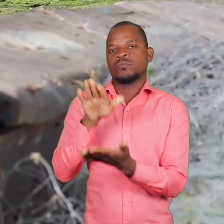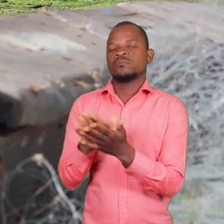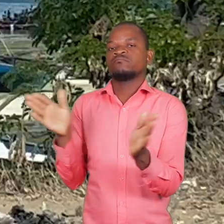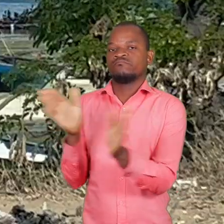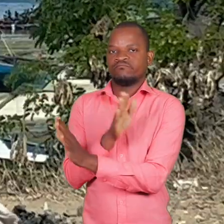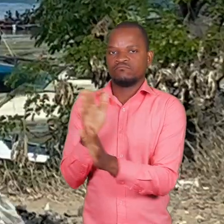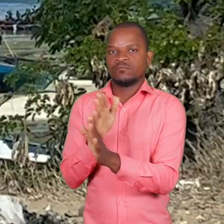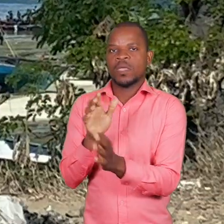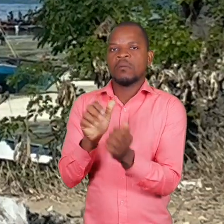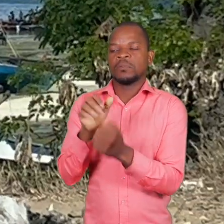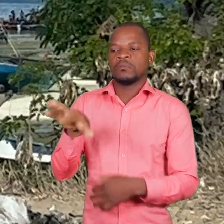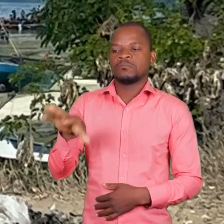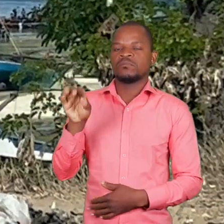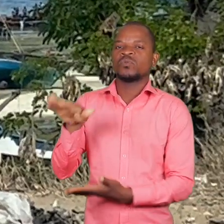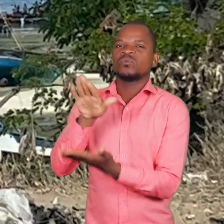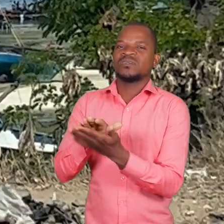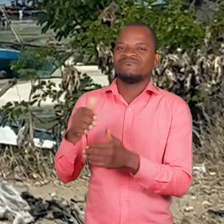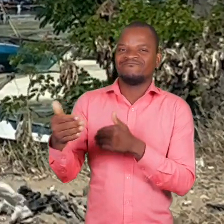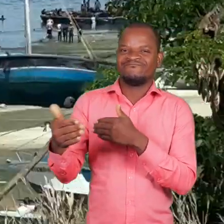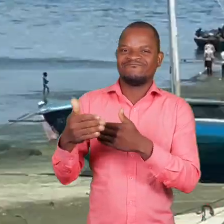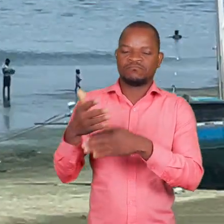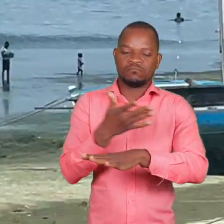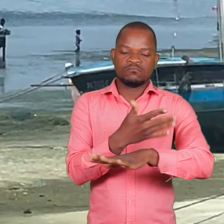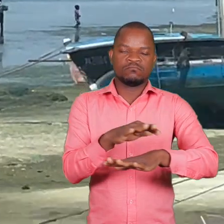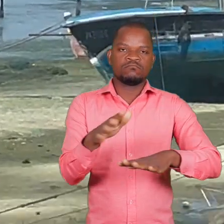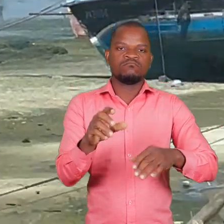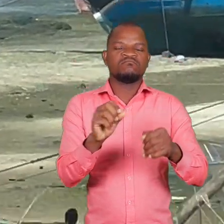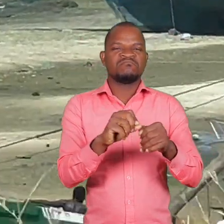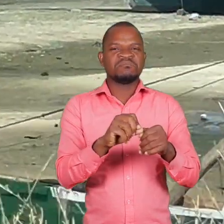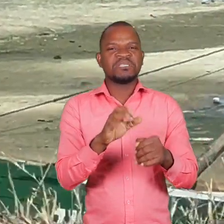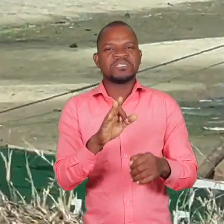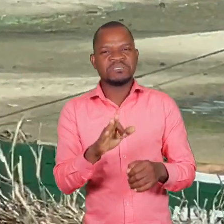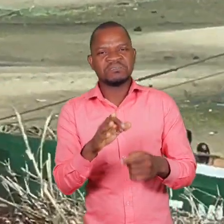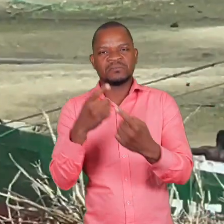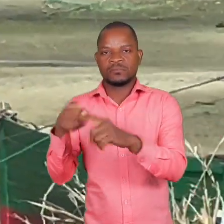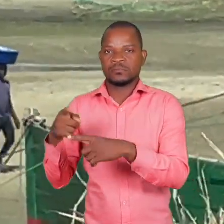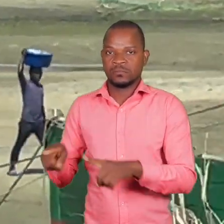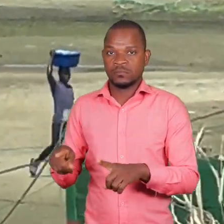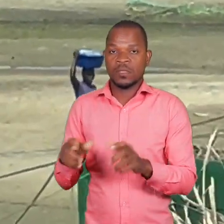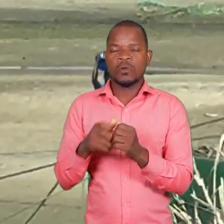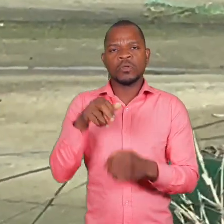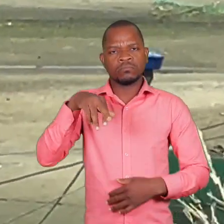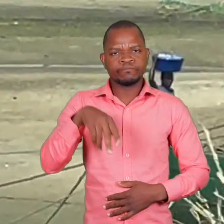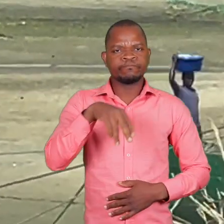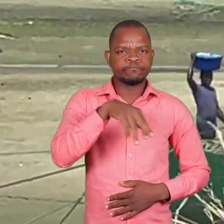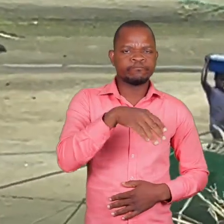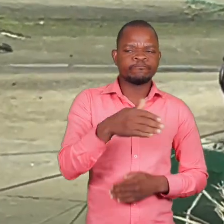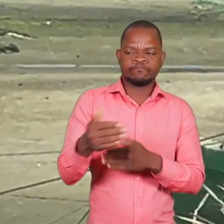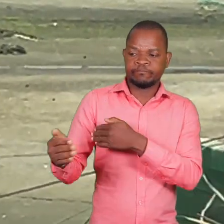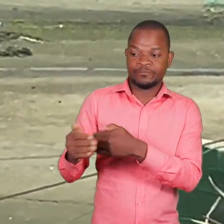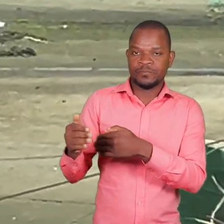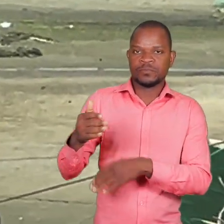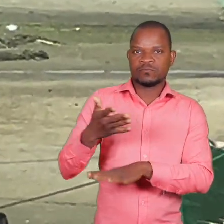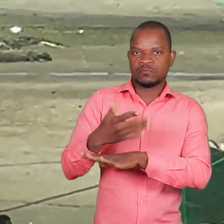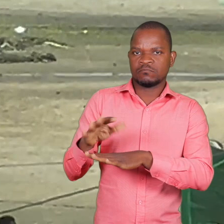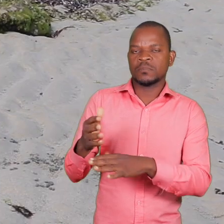pura e simplesmente recorrem às margens do mar para fazer as suas necessidades. Ao circular pela marginal, é